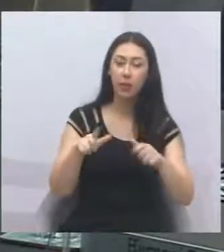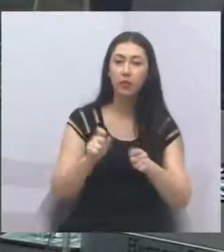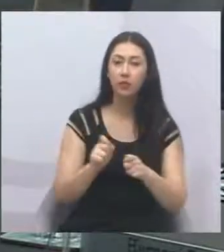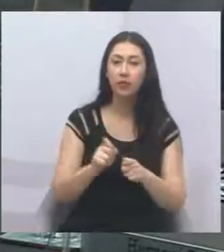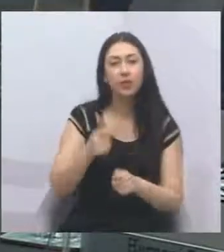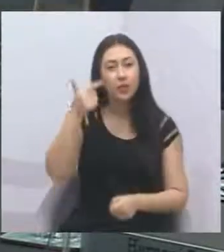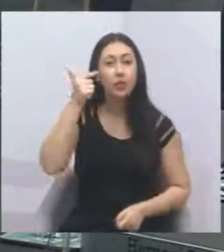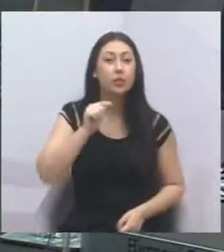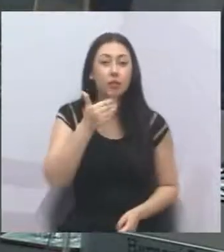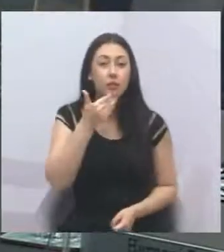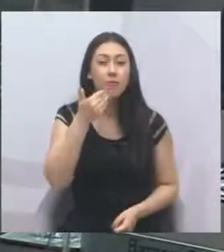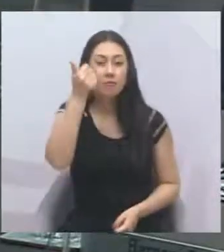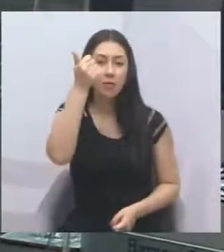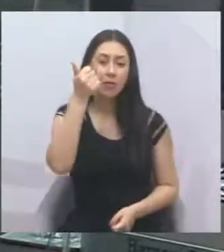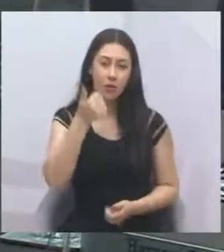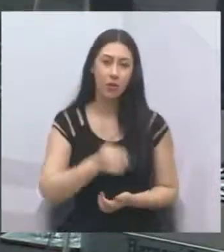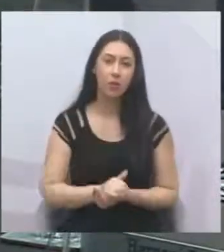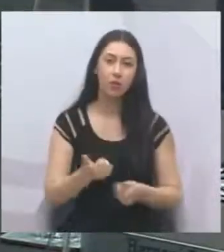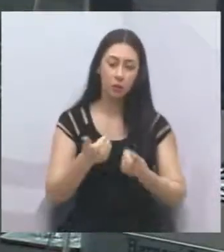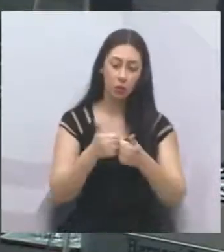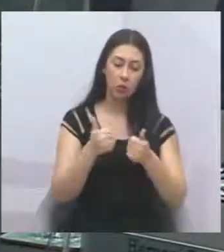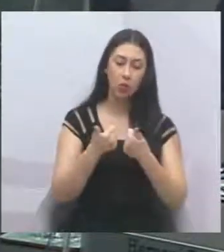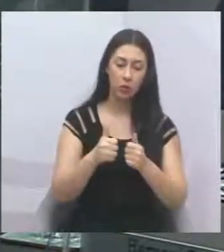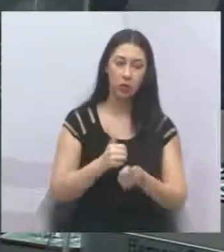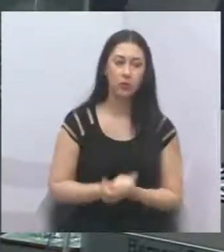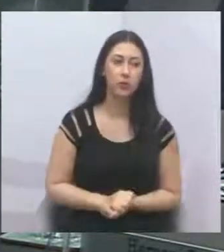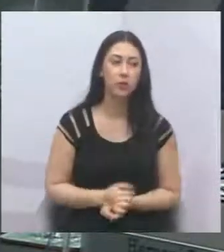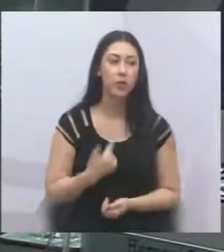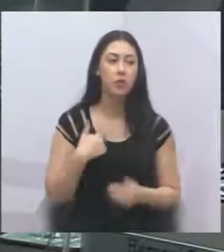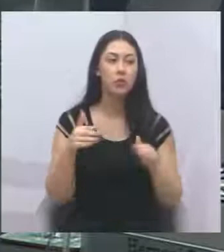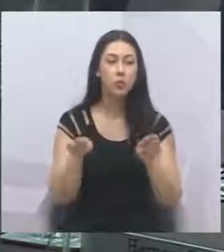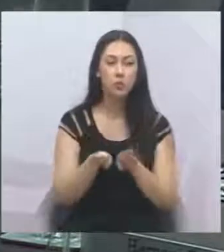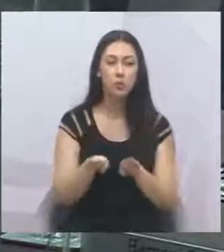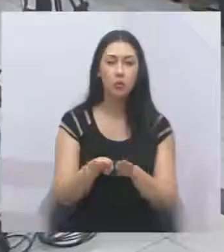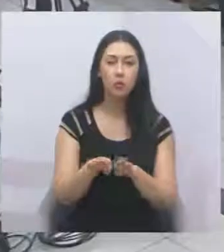consiga melhorar as condições do transporte público coletivo. Sou favorável.